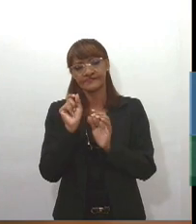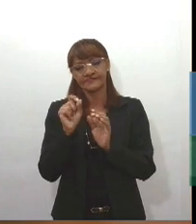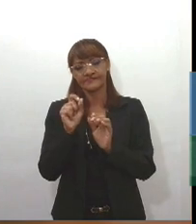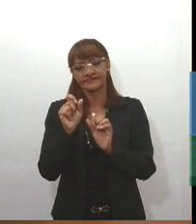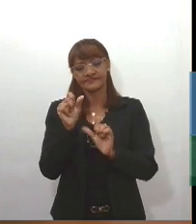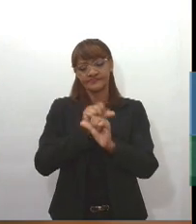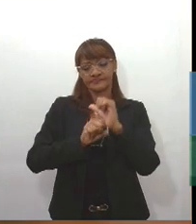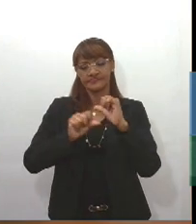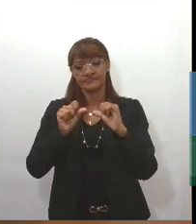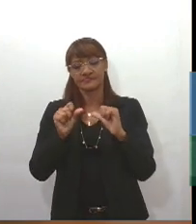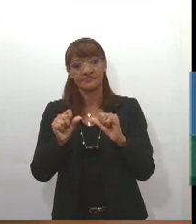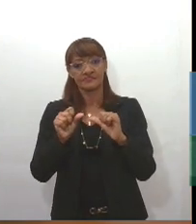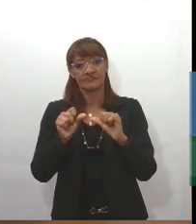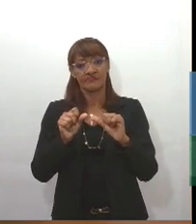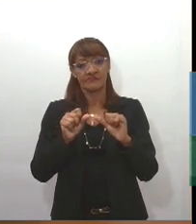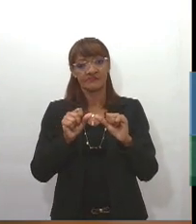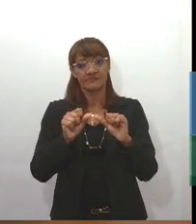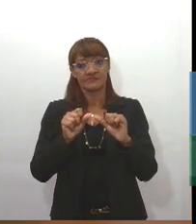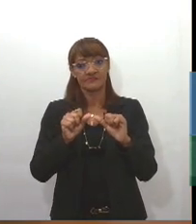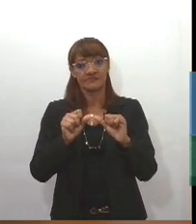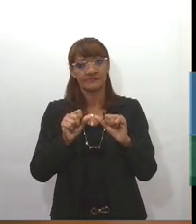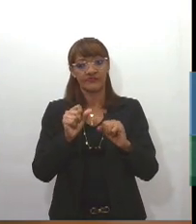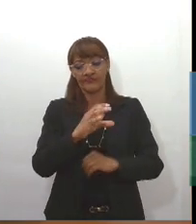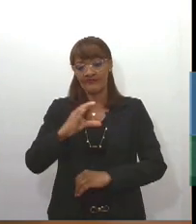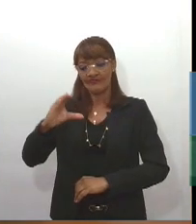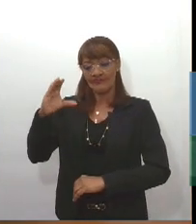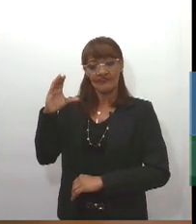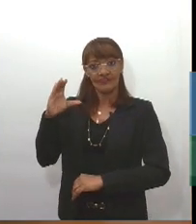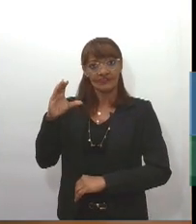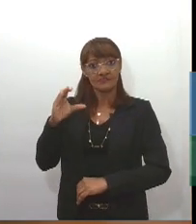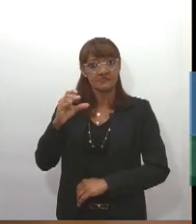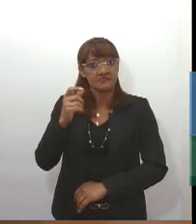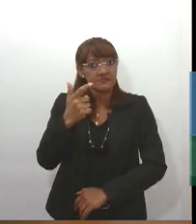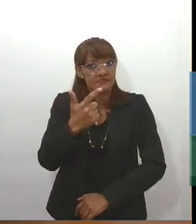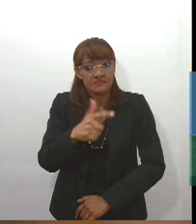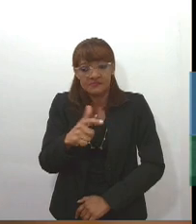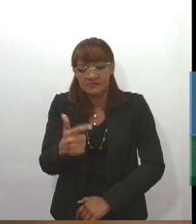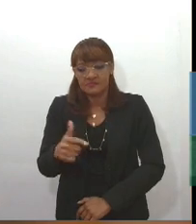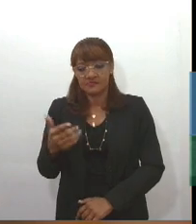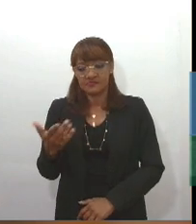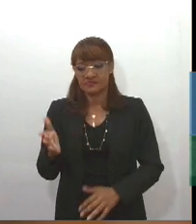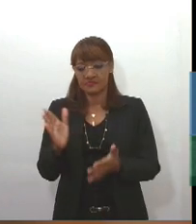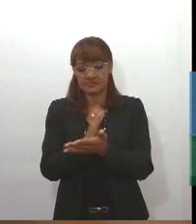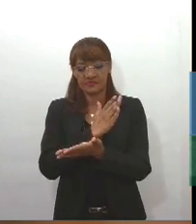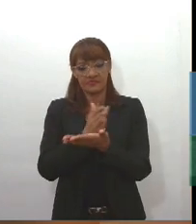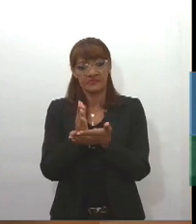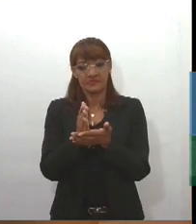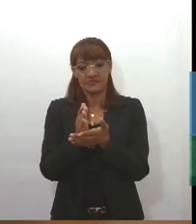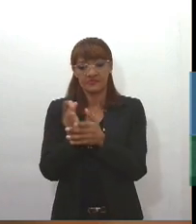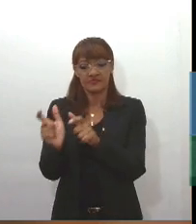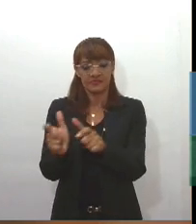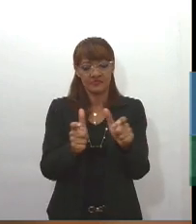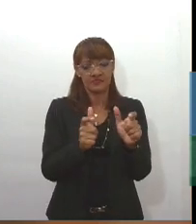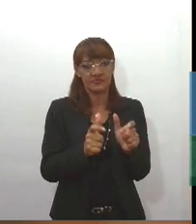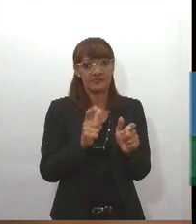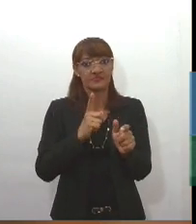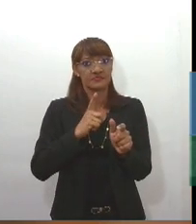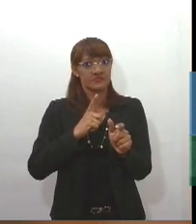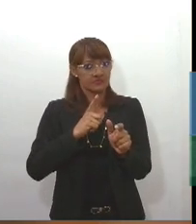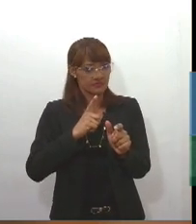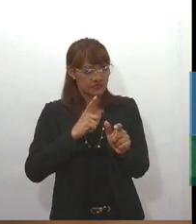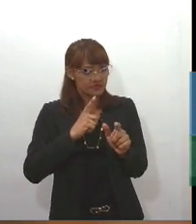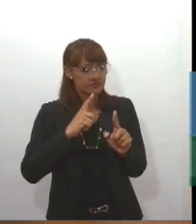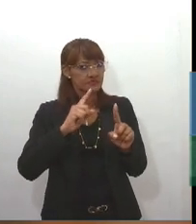neutra e ela não será neutra alguns setores vão ter um aumento gigantesco de